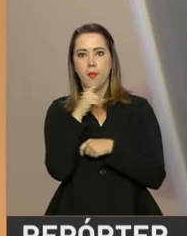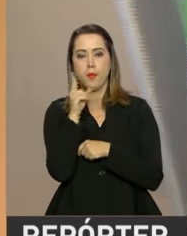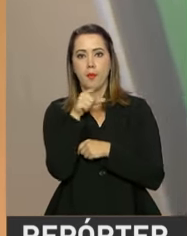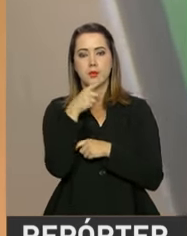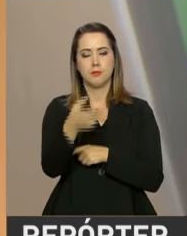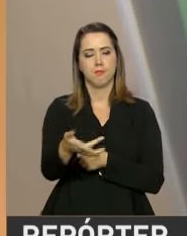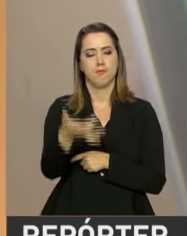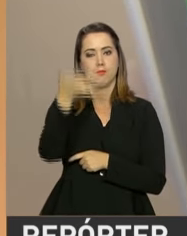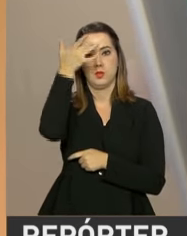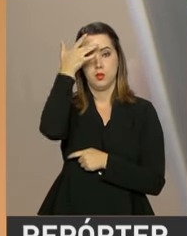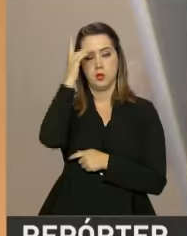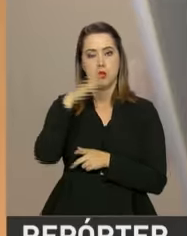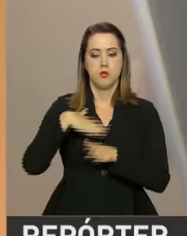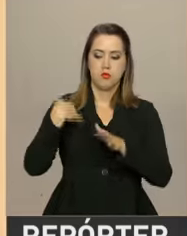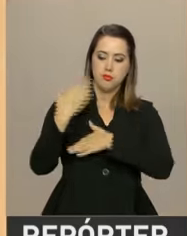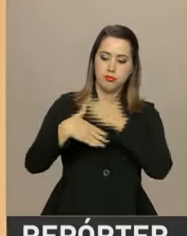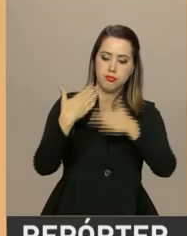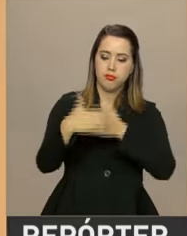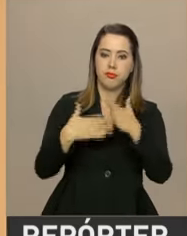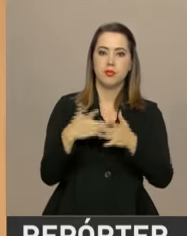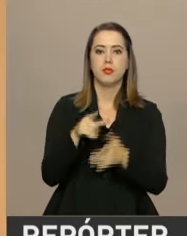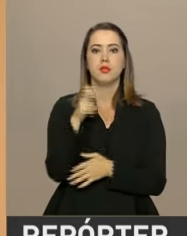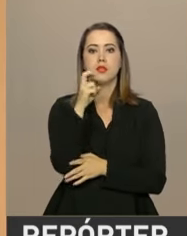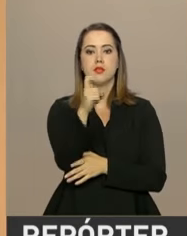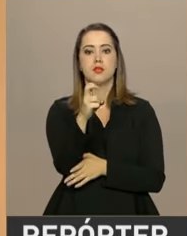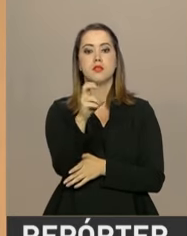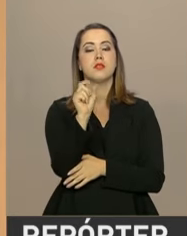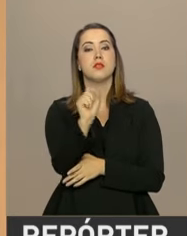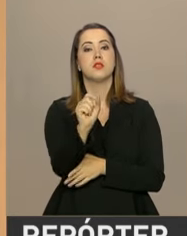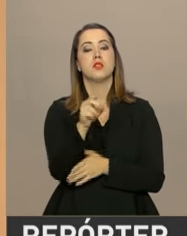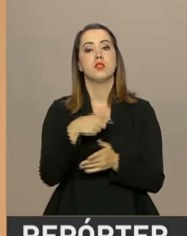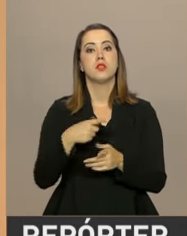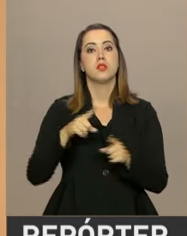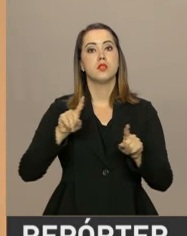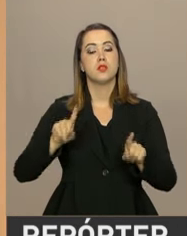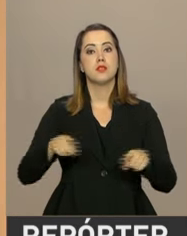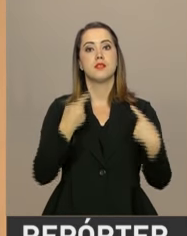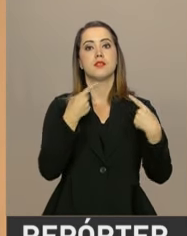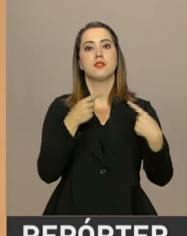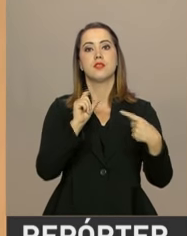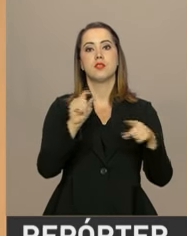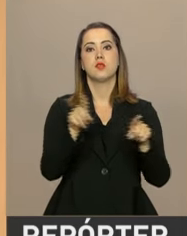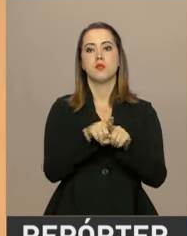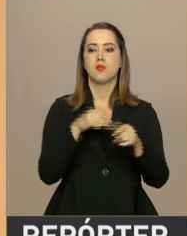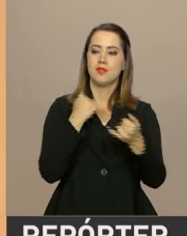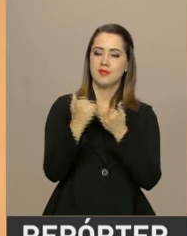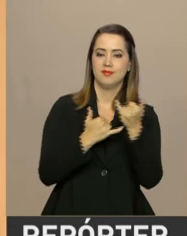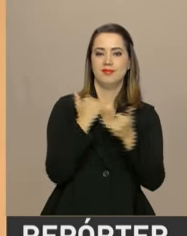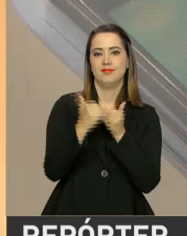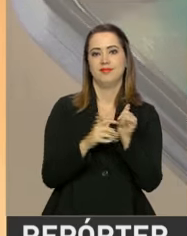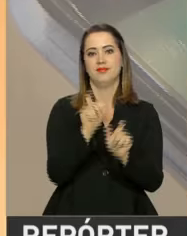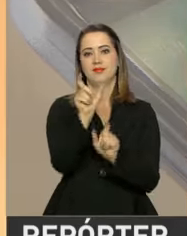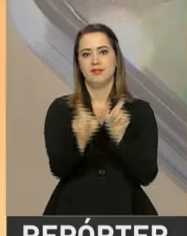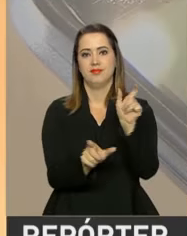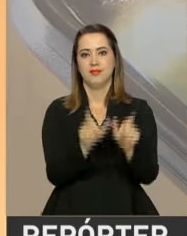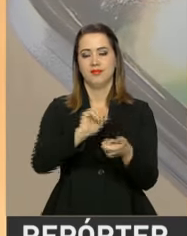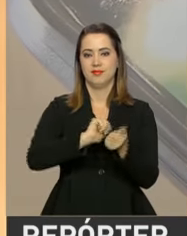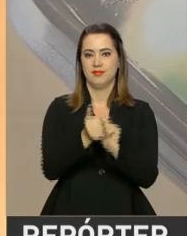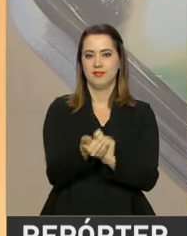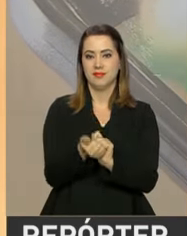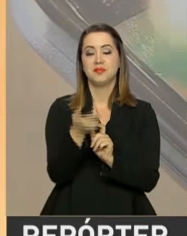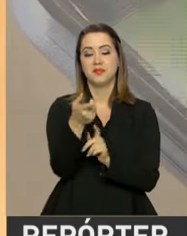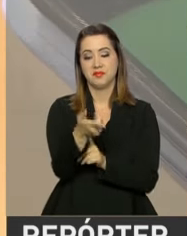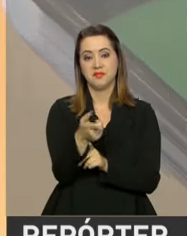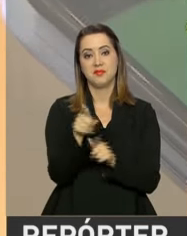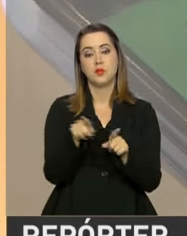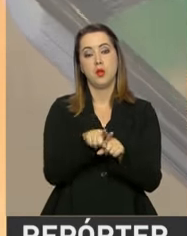concentração e anos de carreira são cinco categorias de desafio para brincar com os atletas brasileiros. O aplicativo